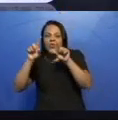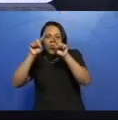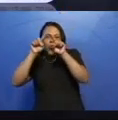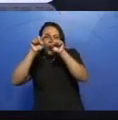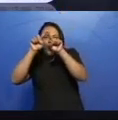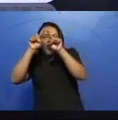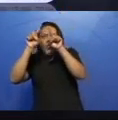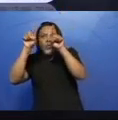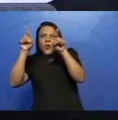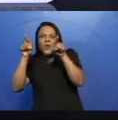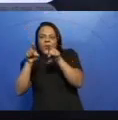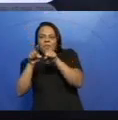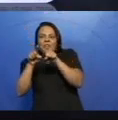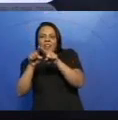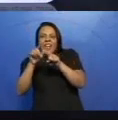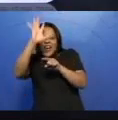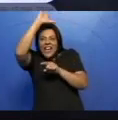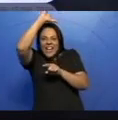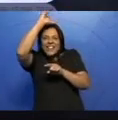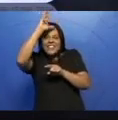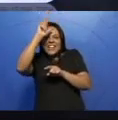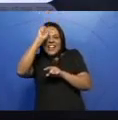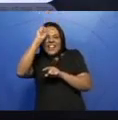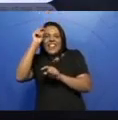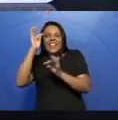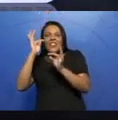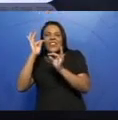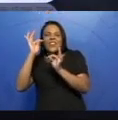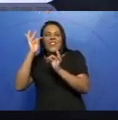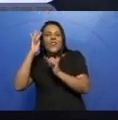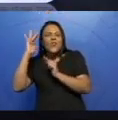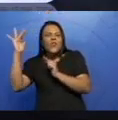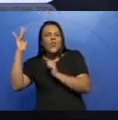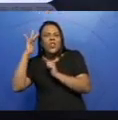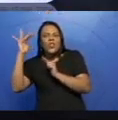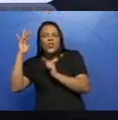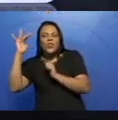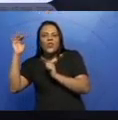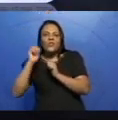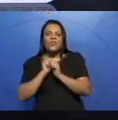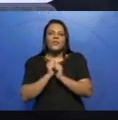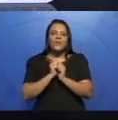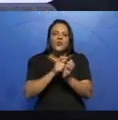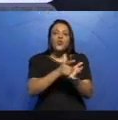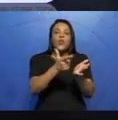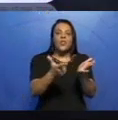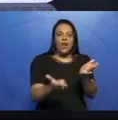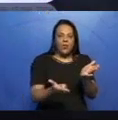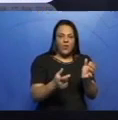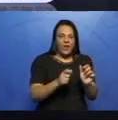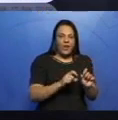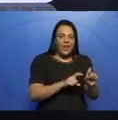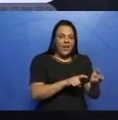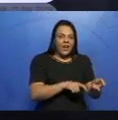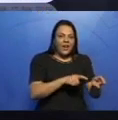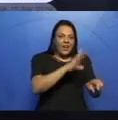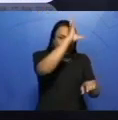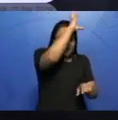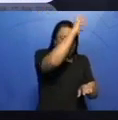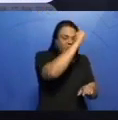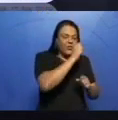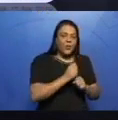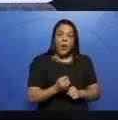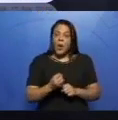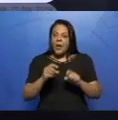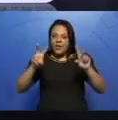só, as galinhas filosóficas. Jornal da Granja, olha de onde que essa galinha está falando. Uma boa notícia, o